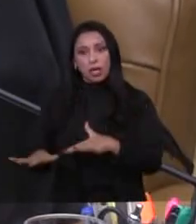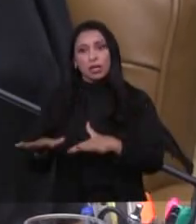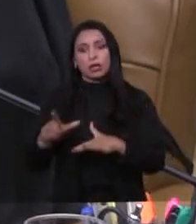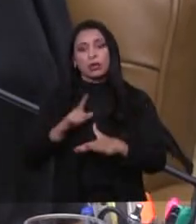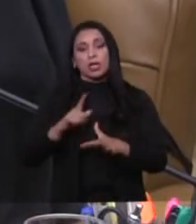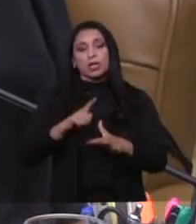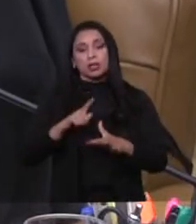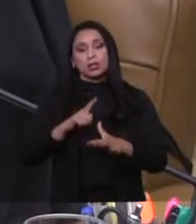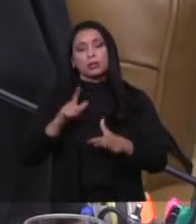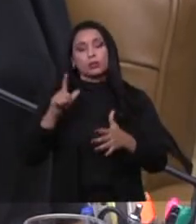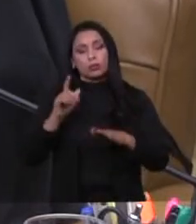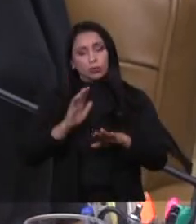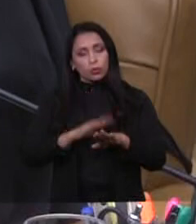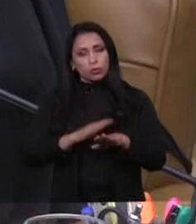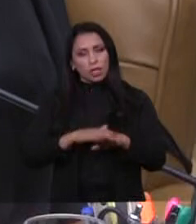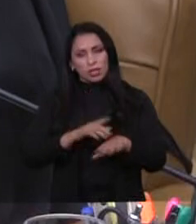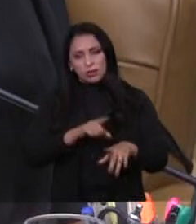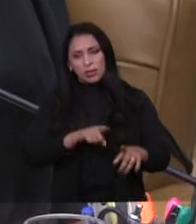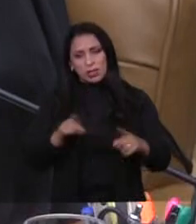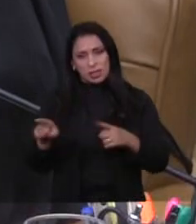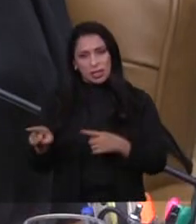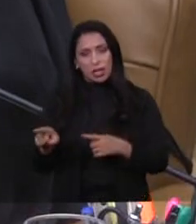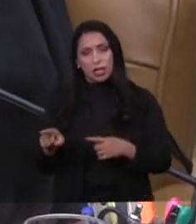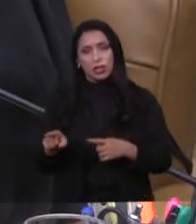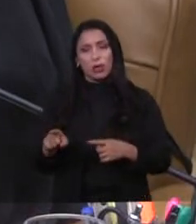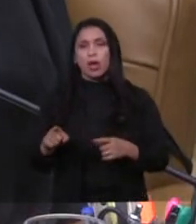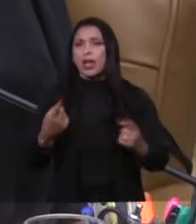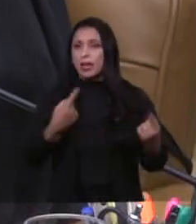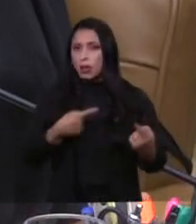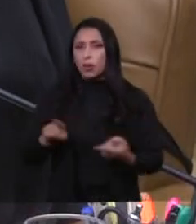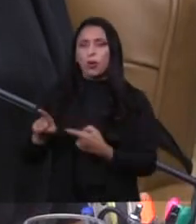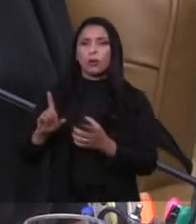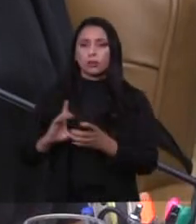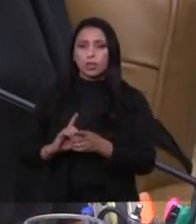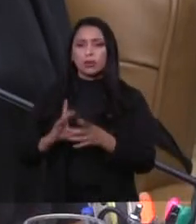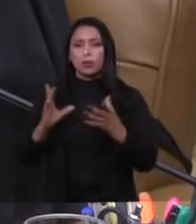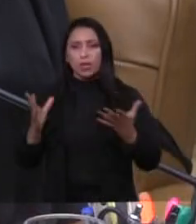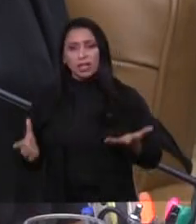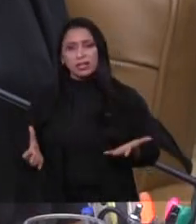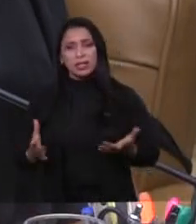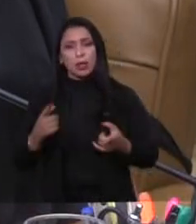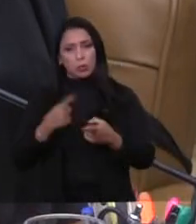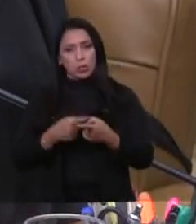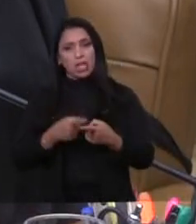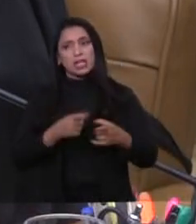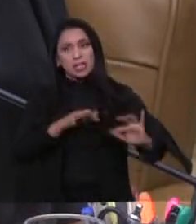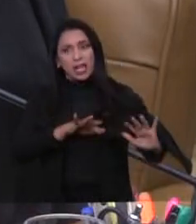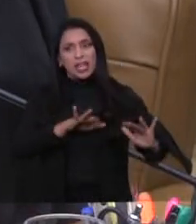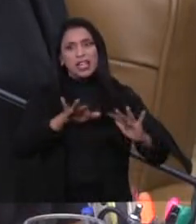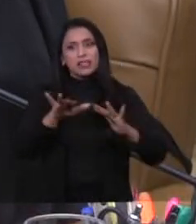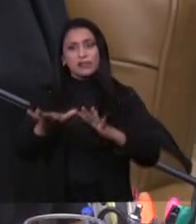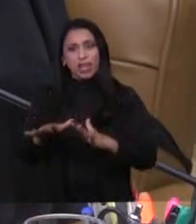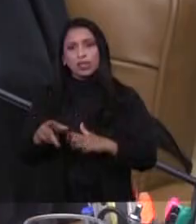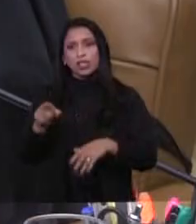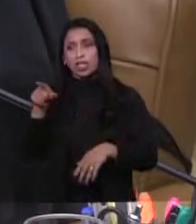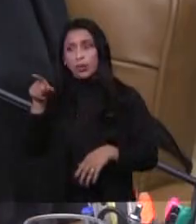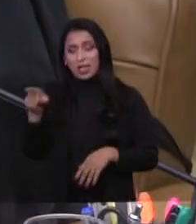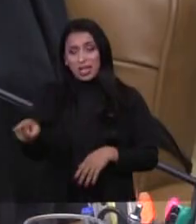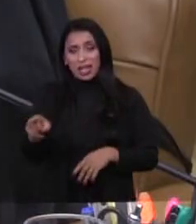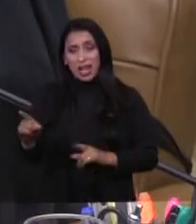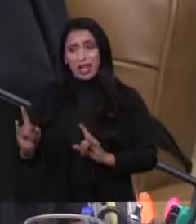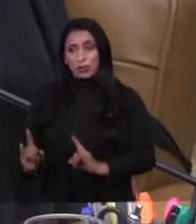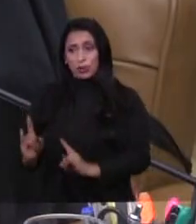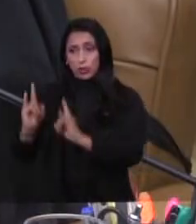natureza dos atos praticados era inegavelmente antidemocrática à medida que houve invasão e permanência indevida,